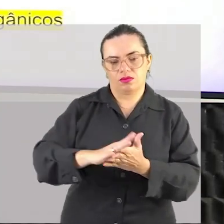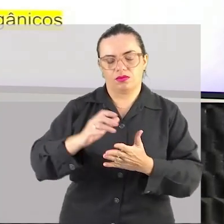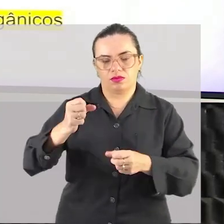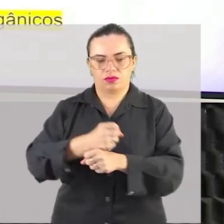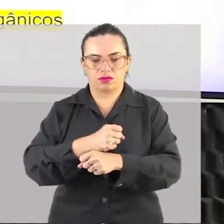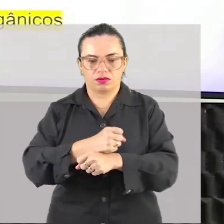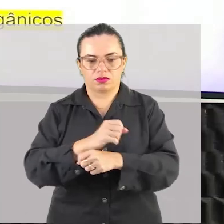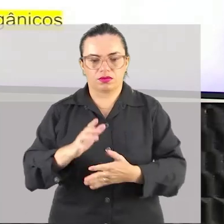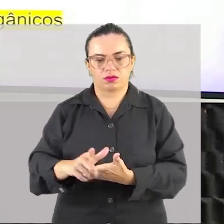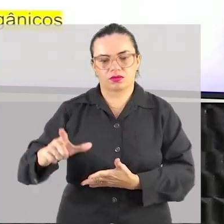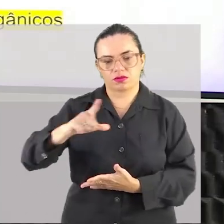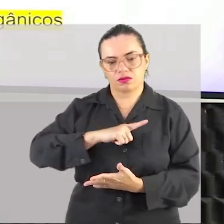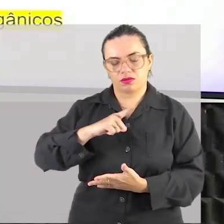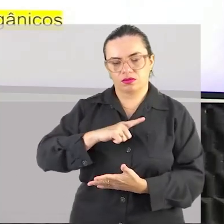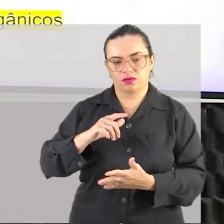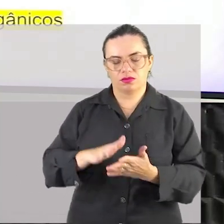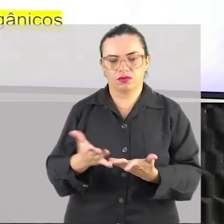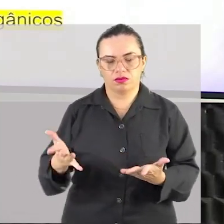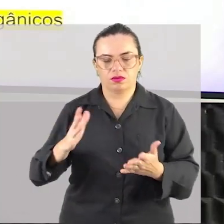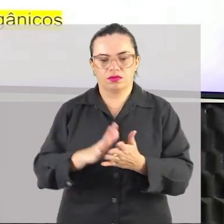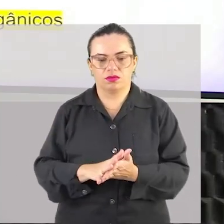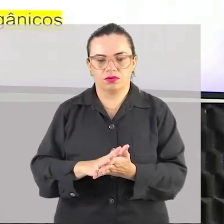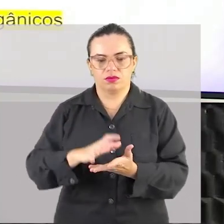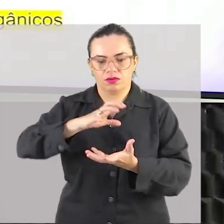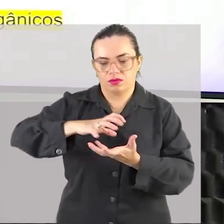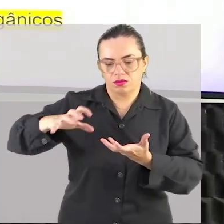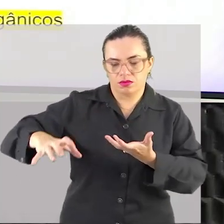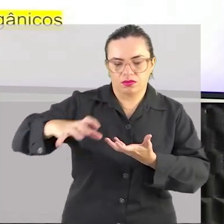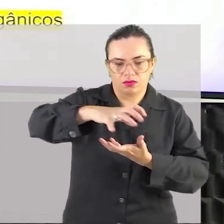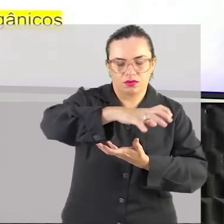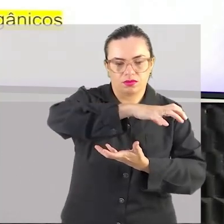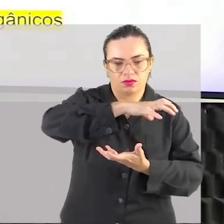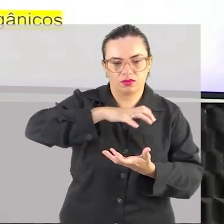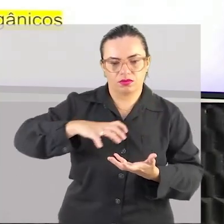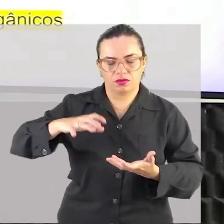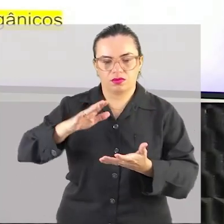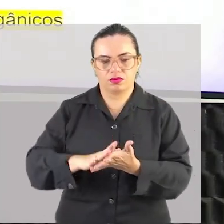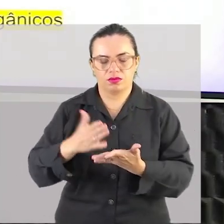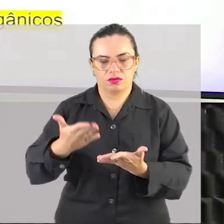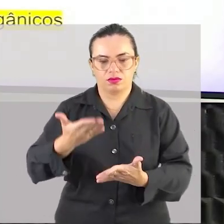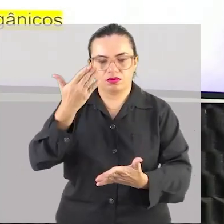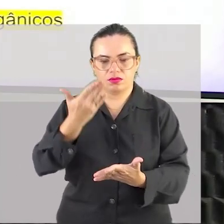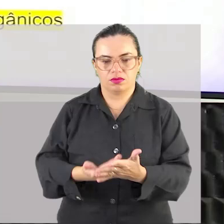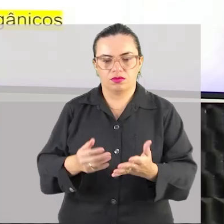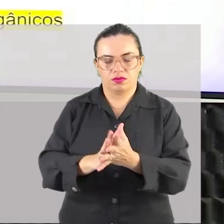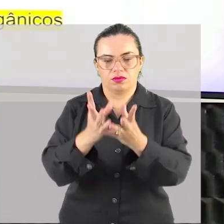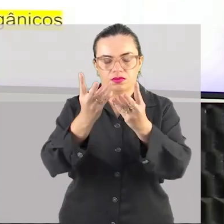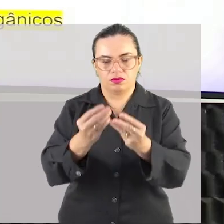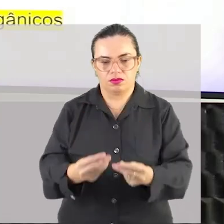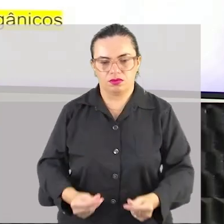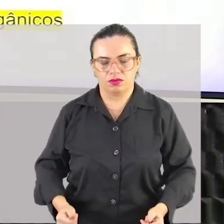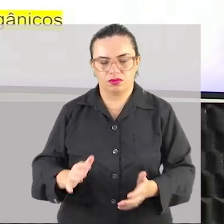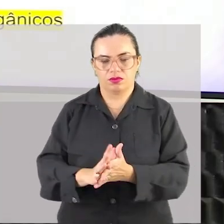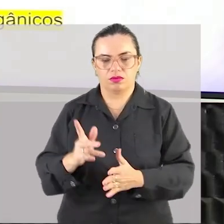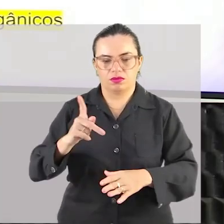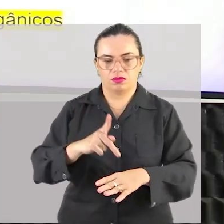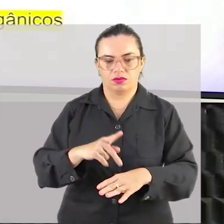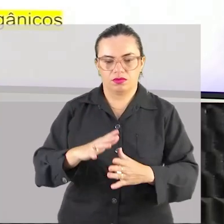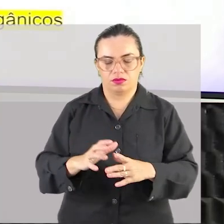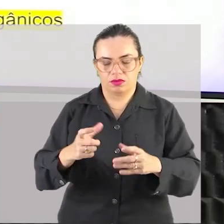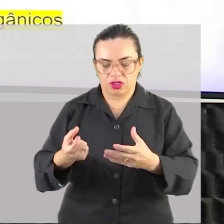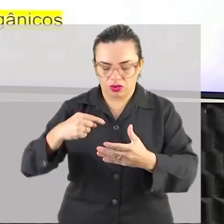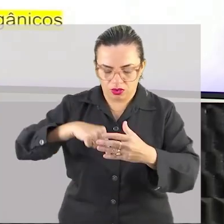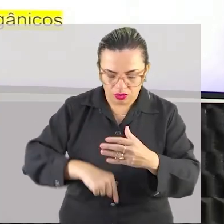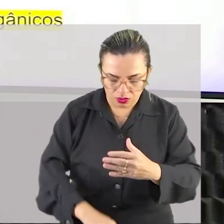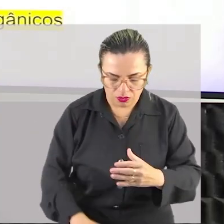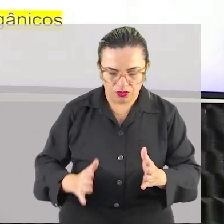você tem a lavagem dos continentes, você tem o desgaste da rocha que está no fundo oceânico e tudo isso gera